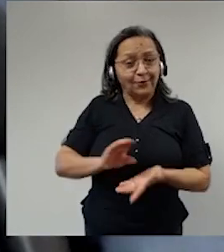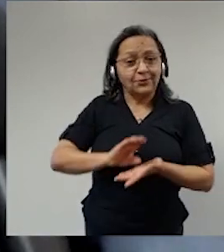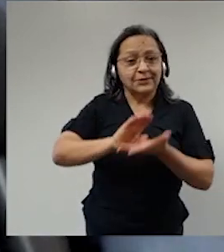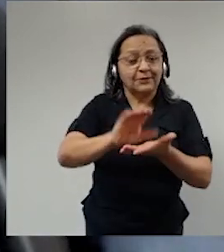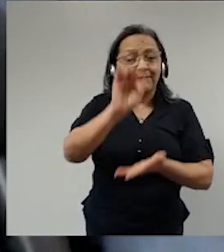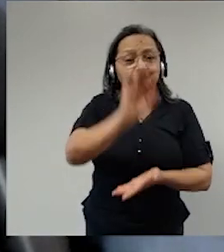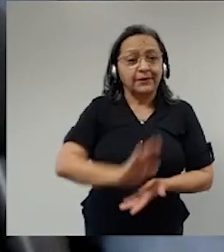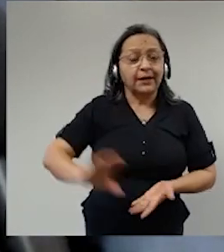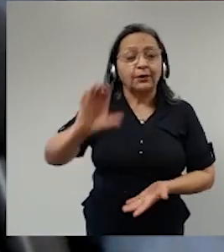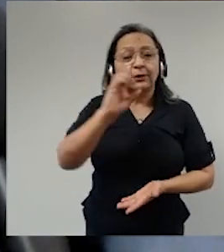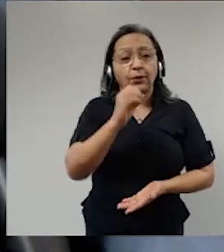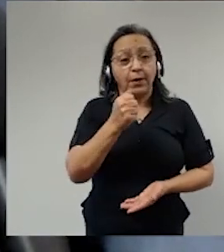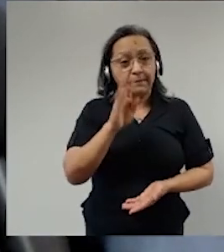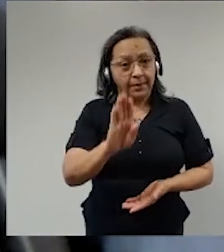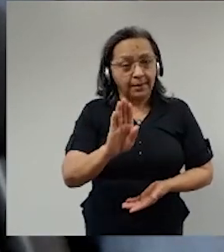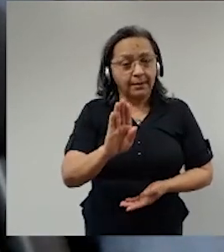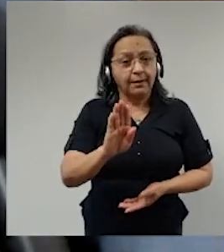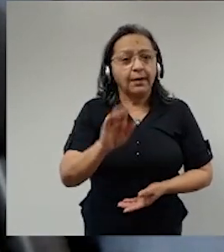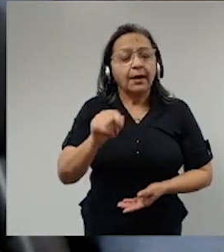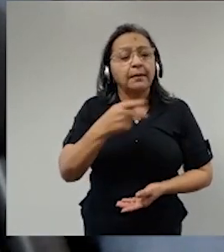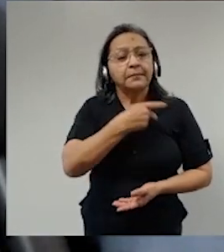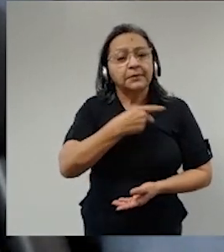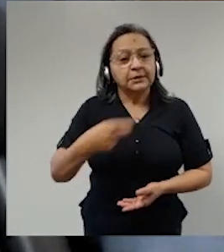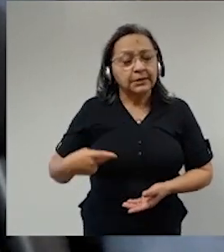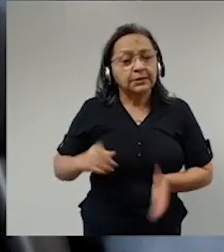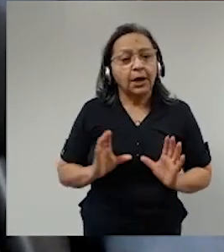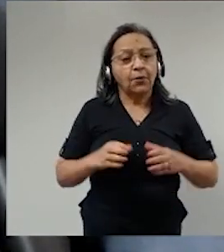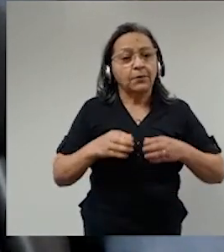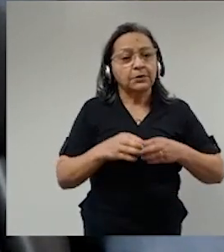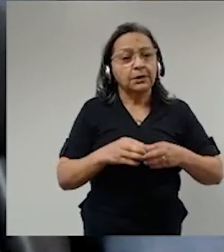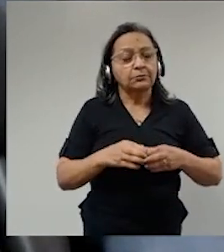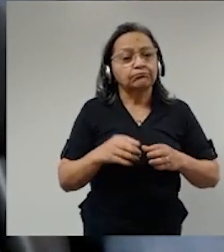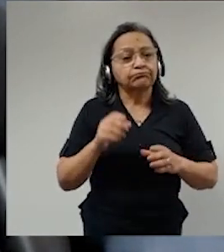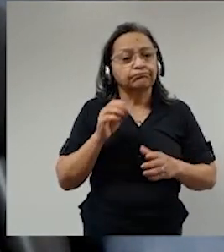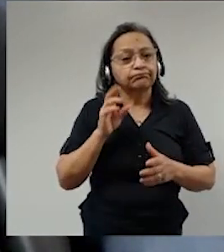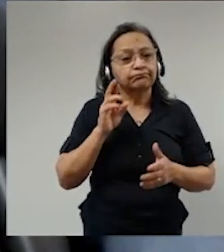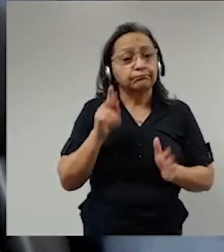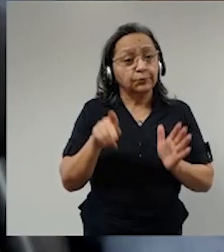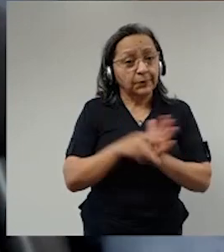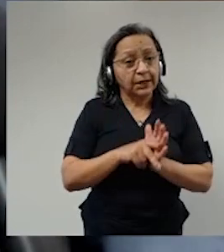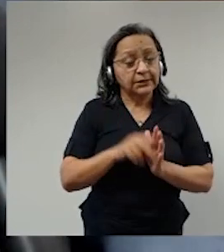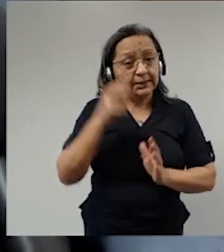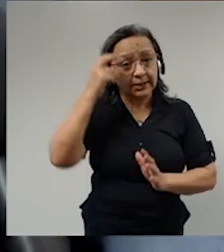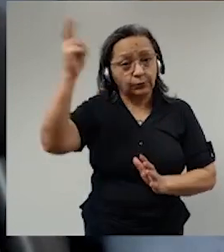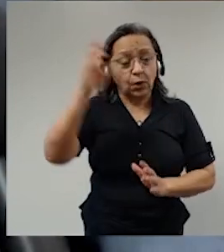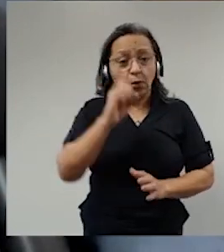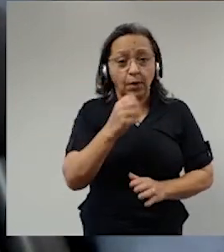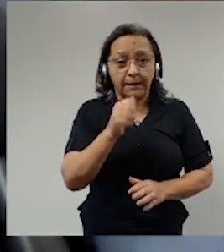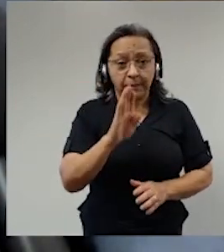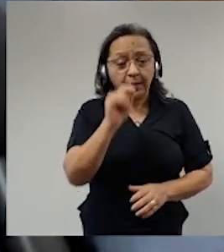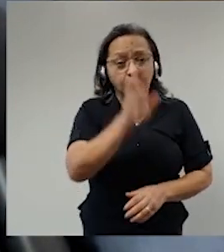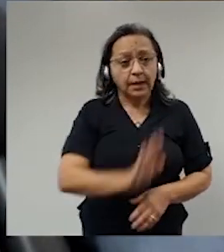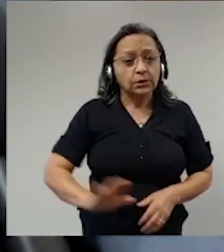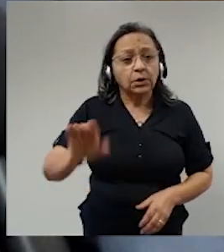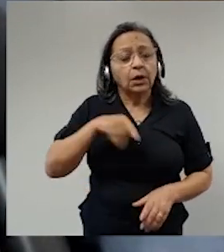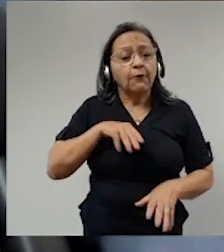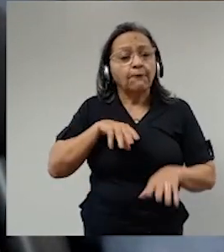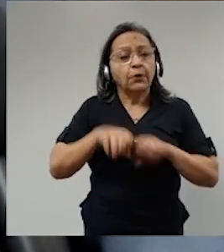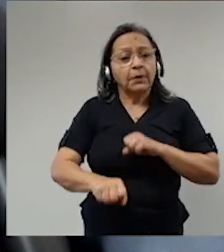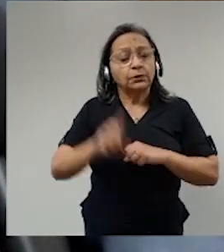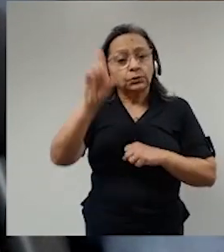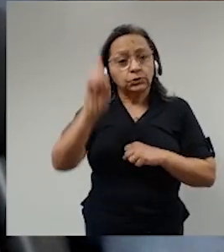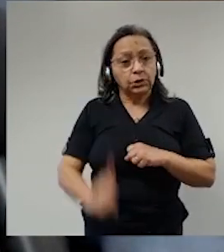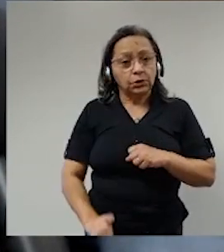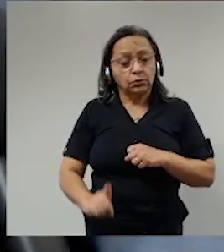da Ordem dos Advogados do Brasil, presidente da Comissão de Propriedade Intelectual da OAB Nacional, é formado em Direito